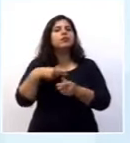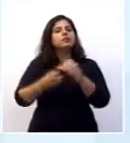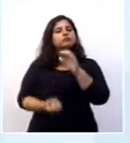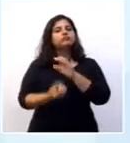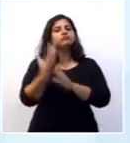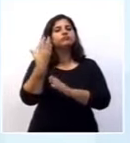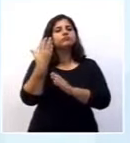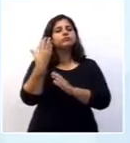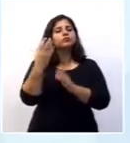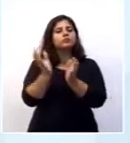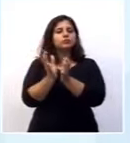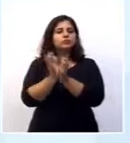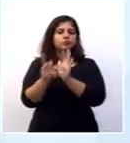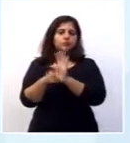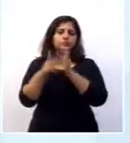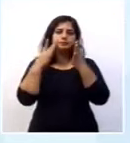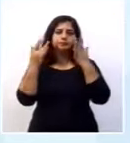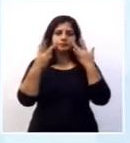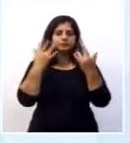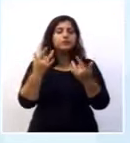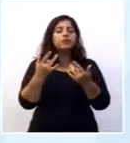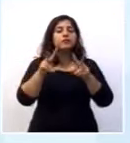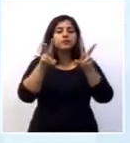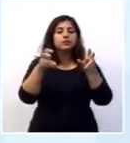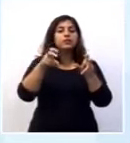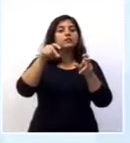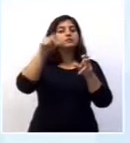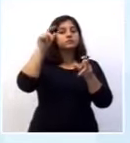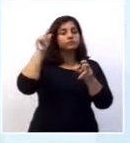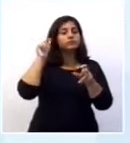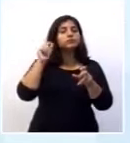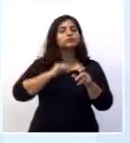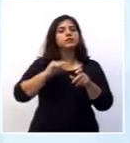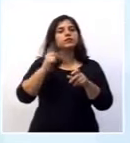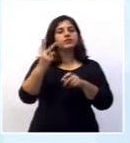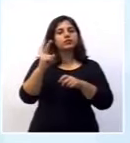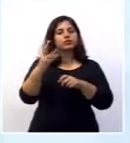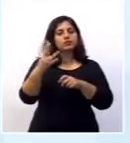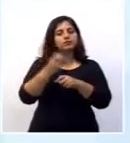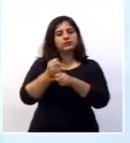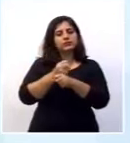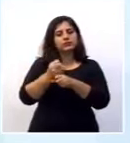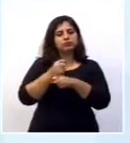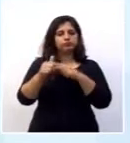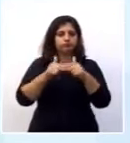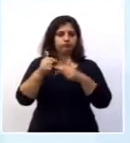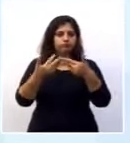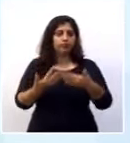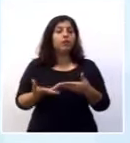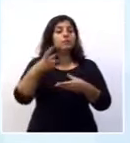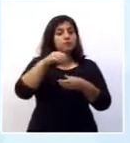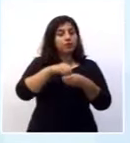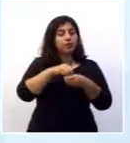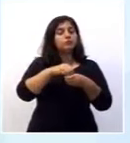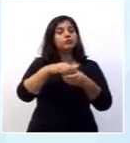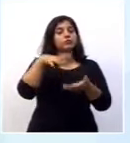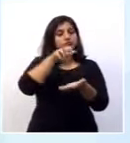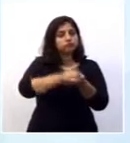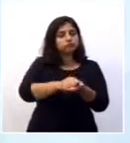da Companhia de Teatro, Era Uma Vez, há 24 anos em atividade. É um membro da Sociedade Brasileira de